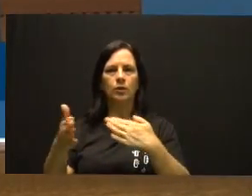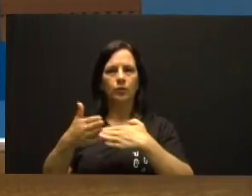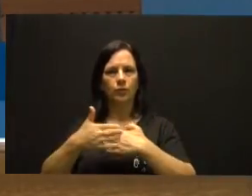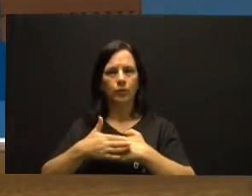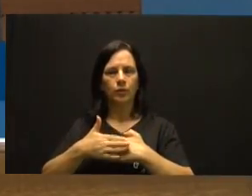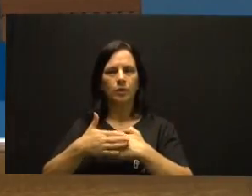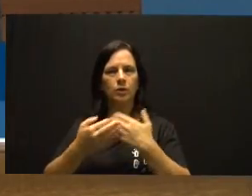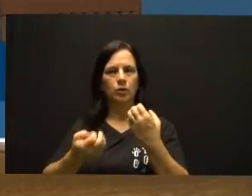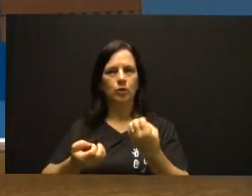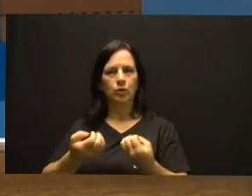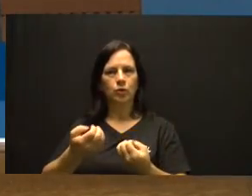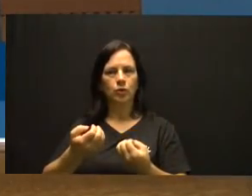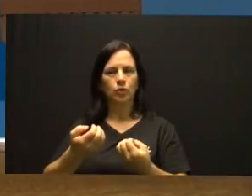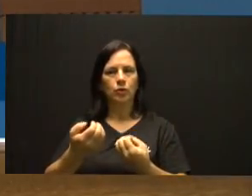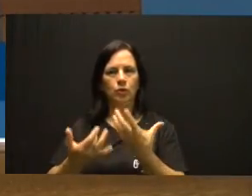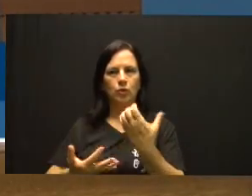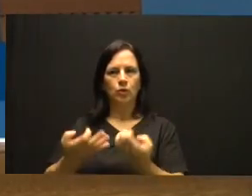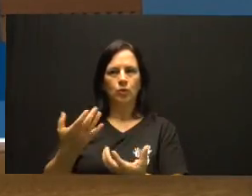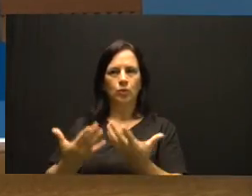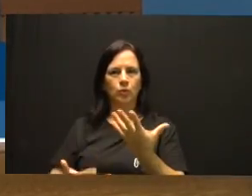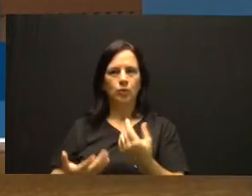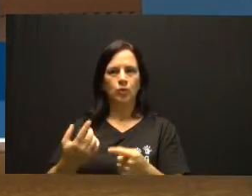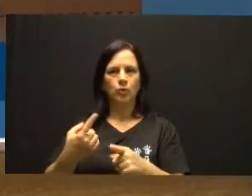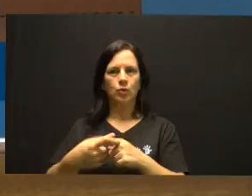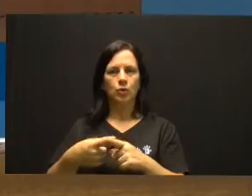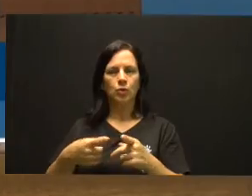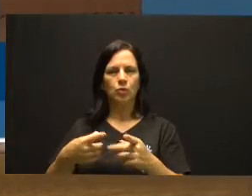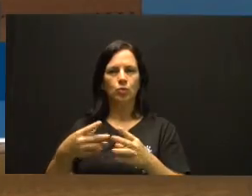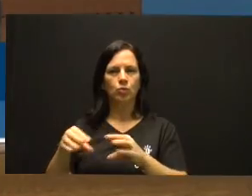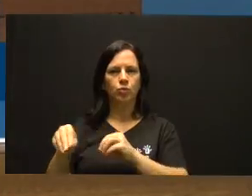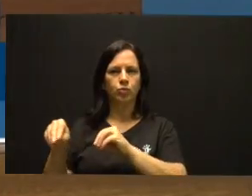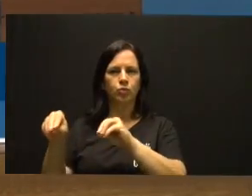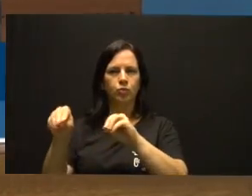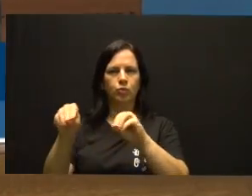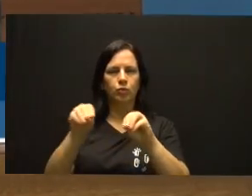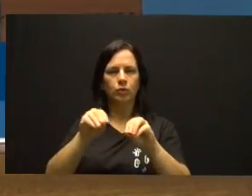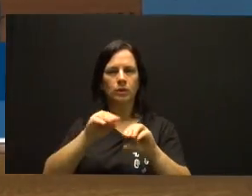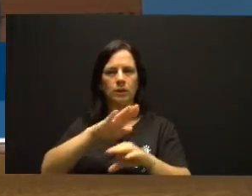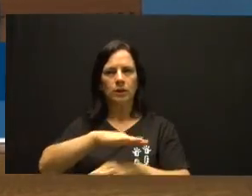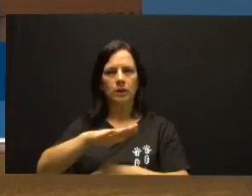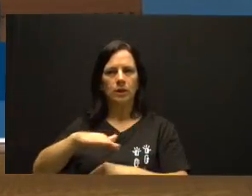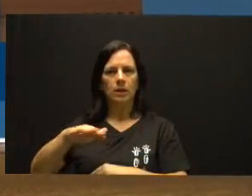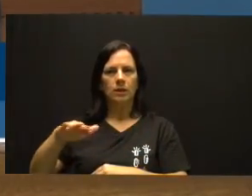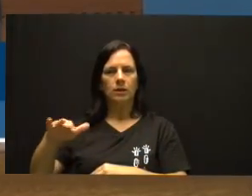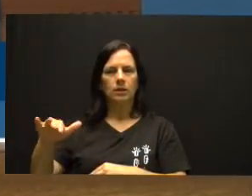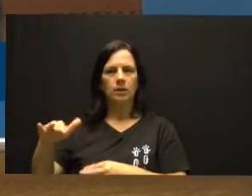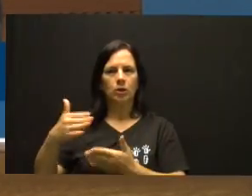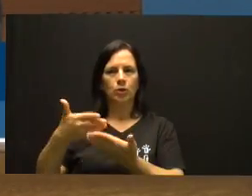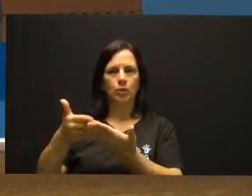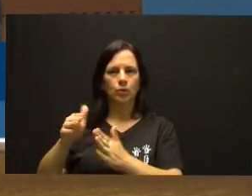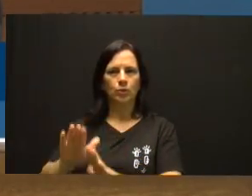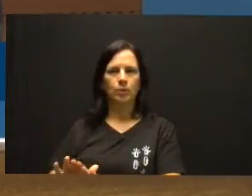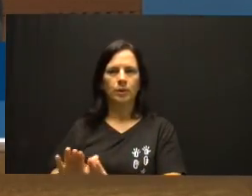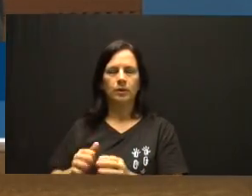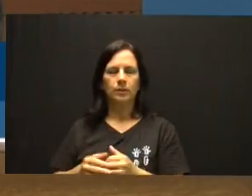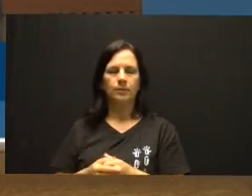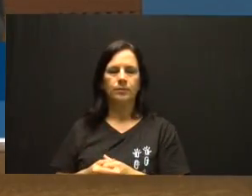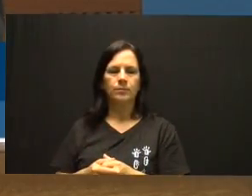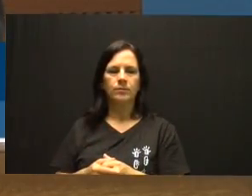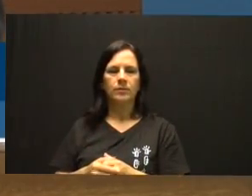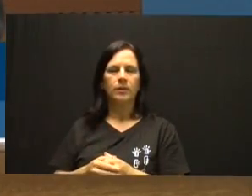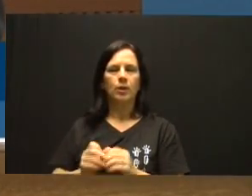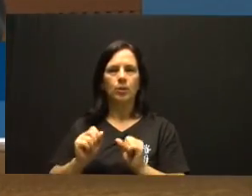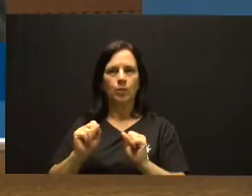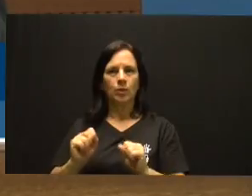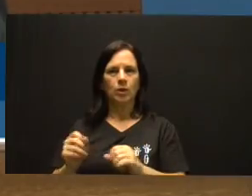de um incêndio, o que impediu que centenas de crianças fossem atendidas pelaquela municipalidade e